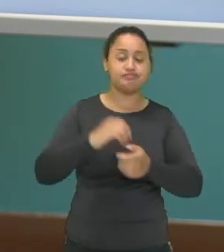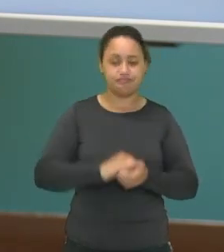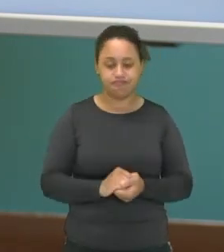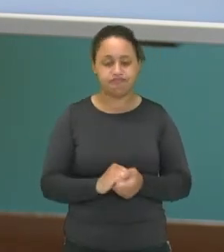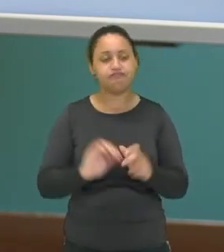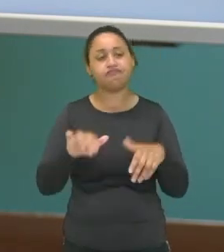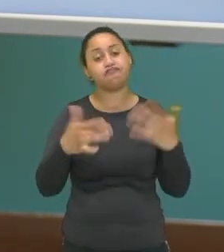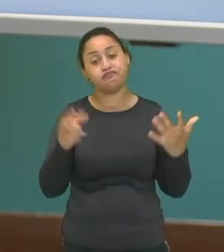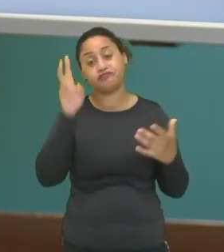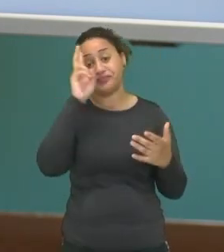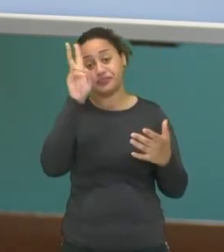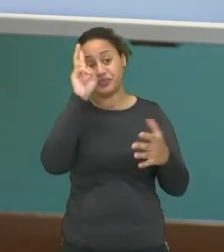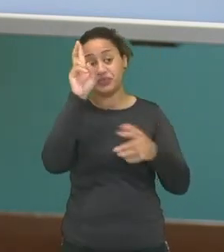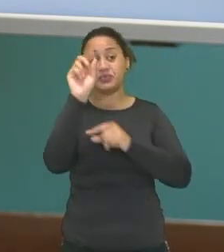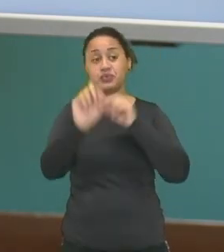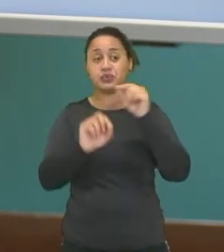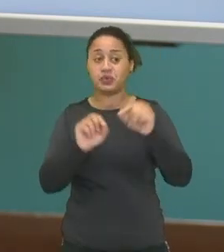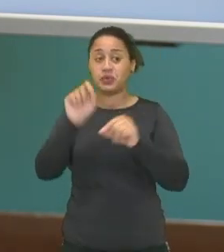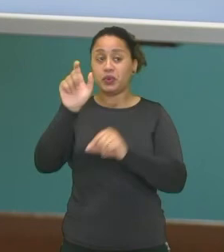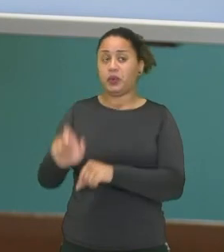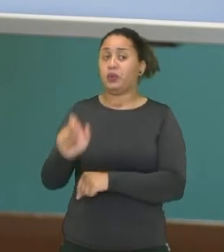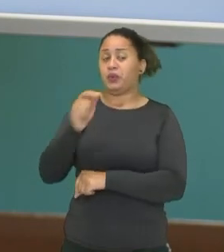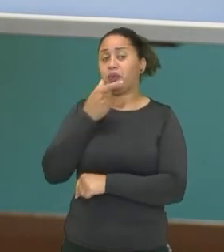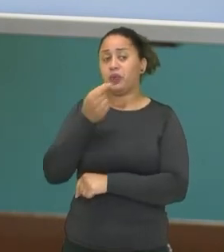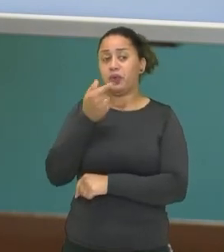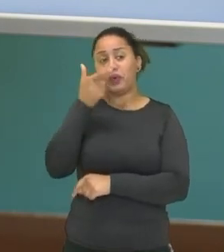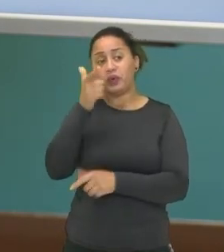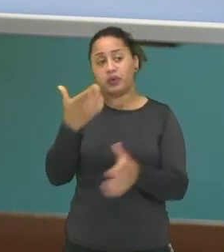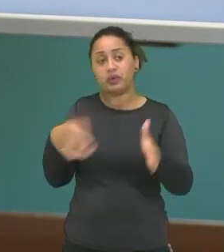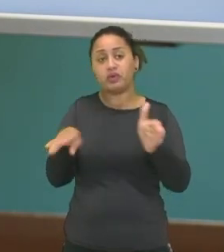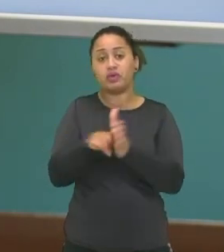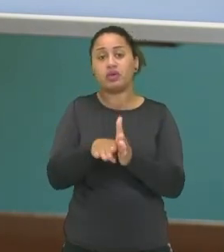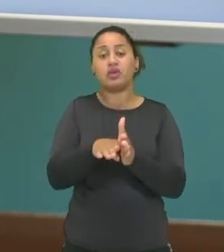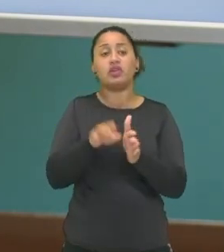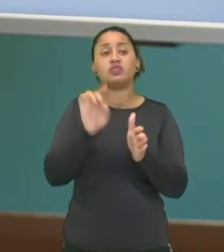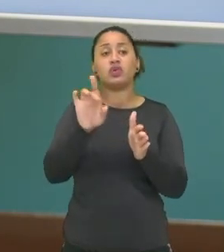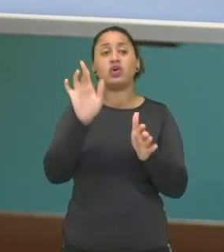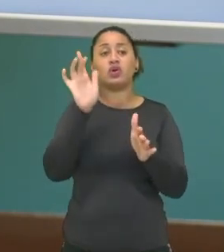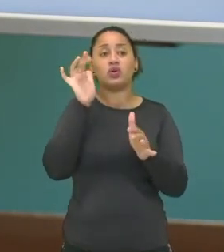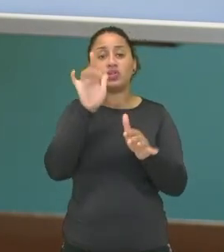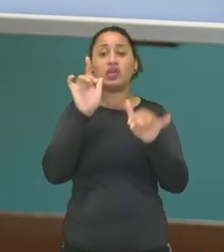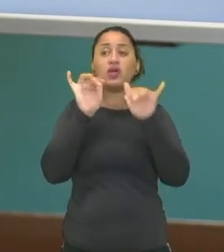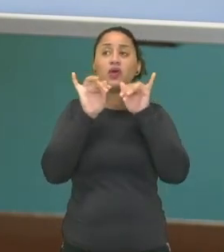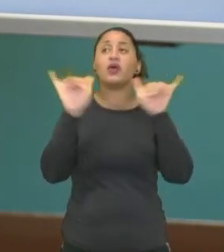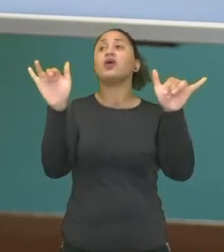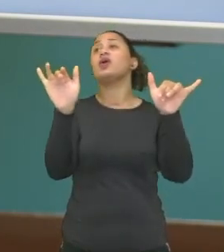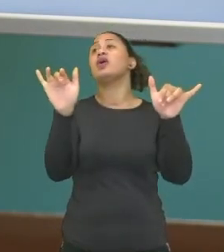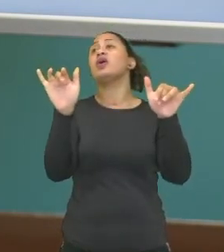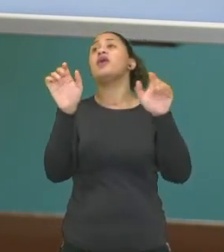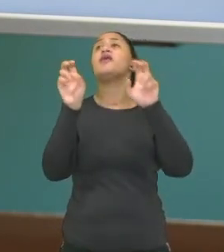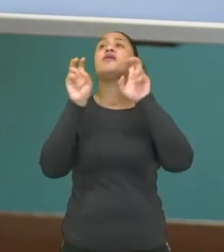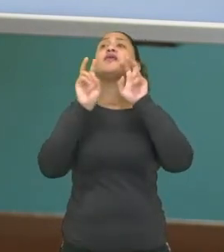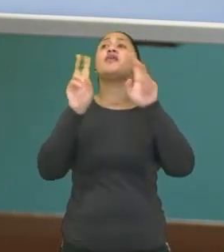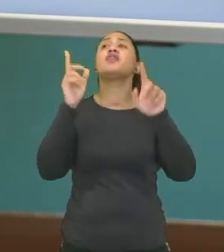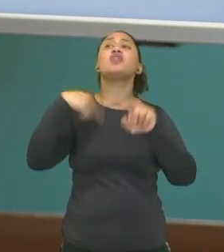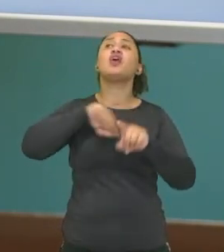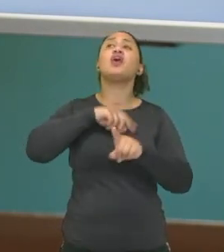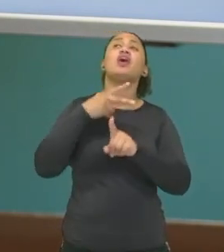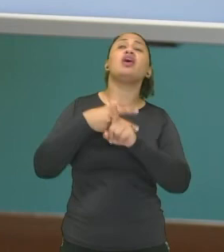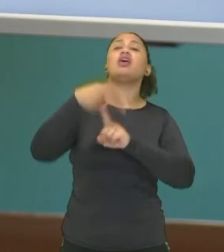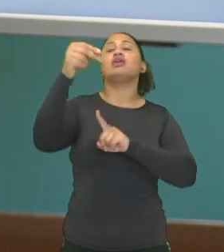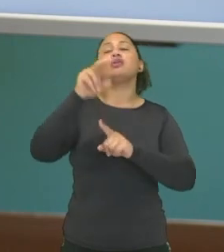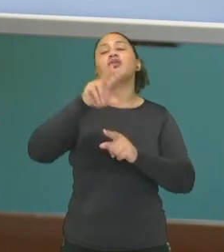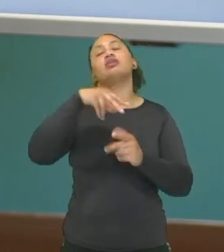a história, Peidípides, ao chegar, só teve fôlego para anunciar a vitória, vencemos, e